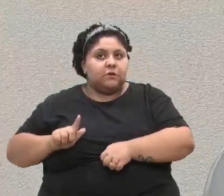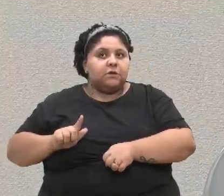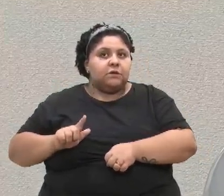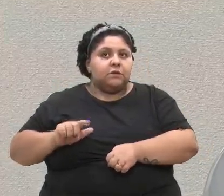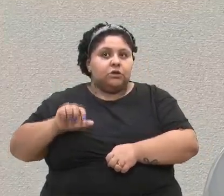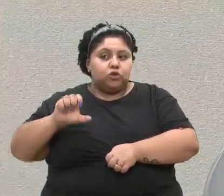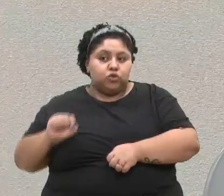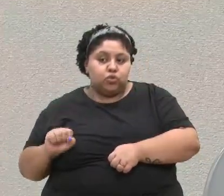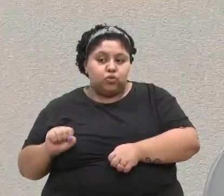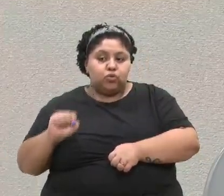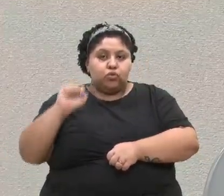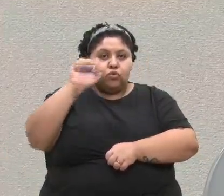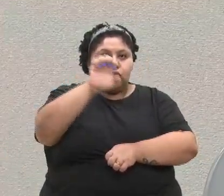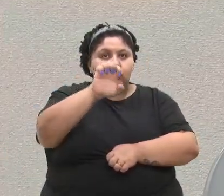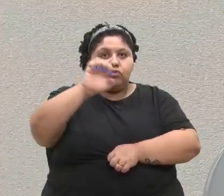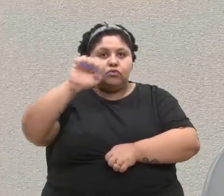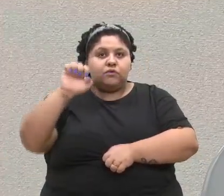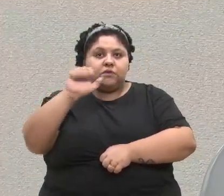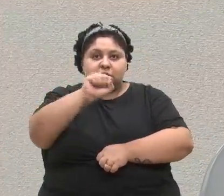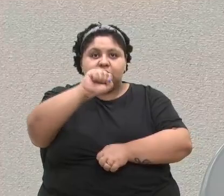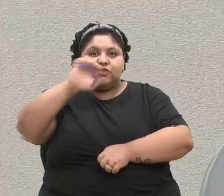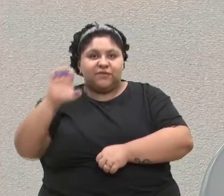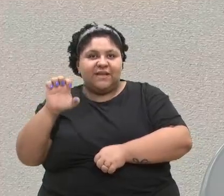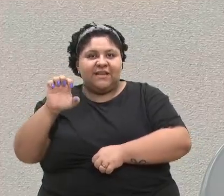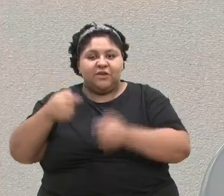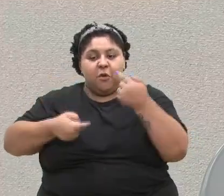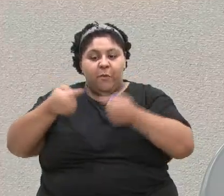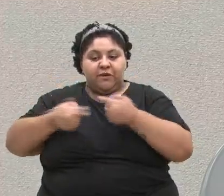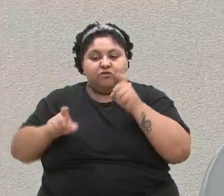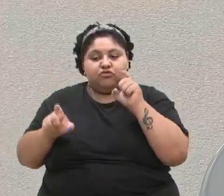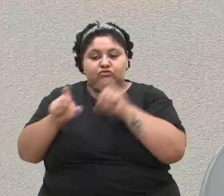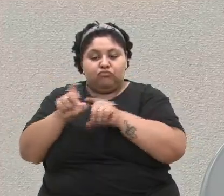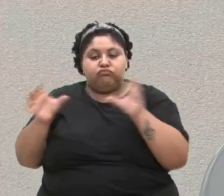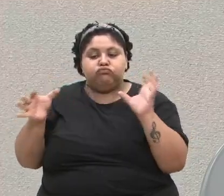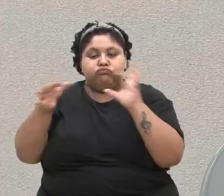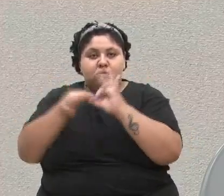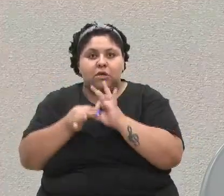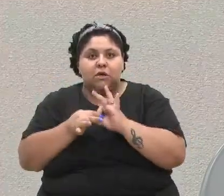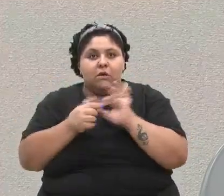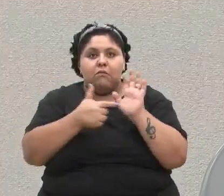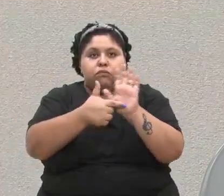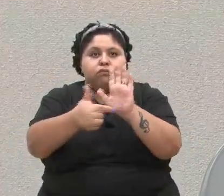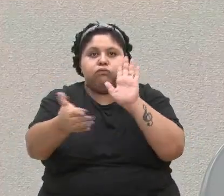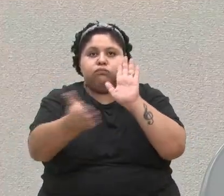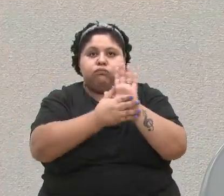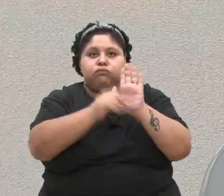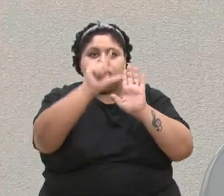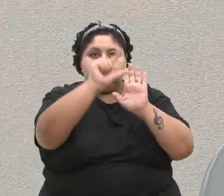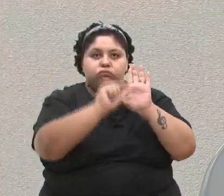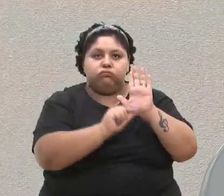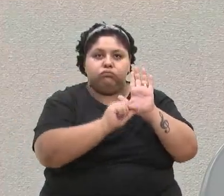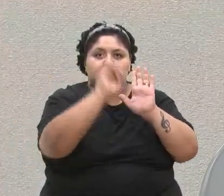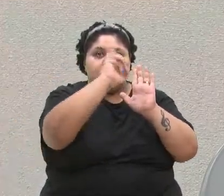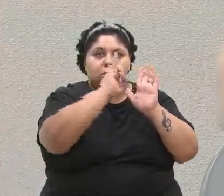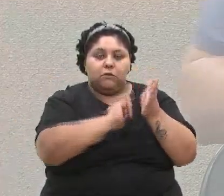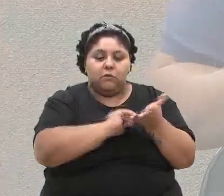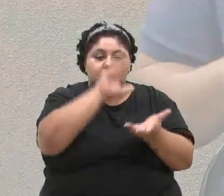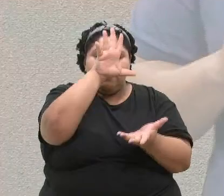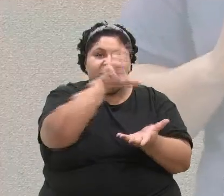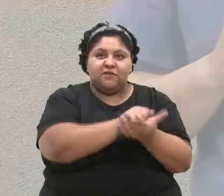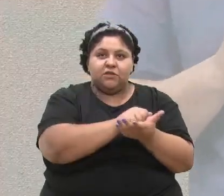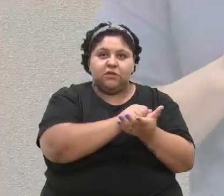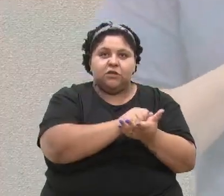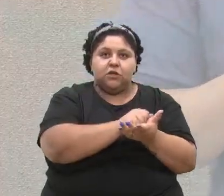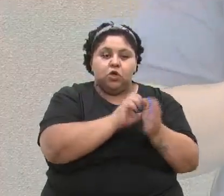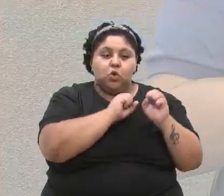para discutir a situação da dívida da União e apresentou proposta que reduz juros para investir em matrículas do ensino técnico. Isso